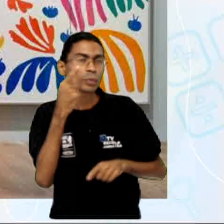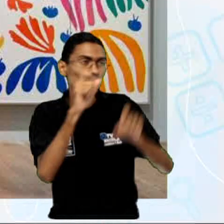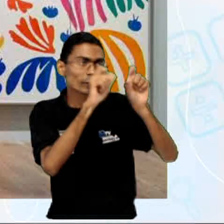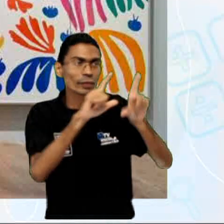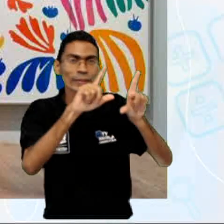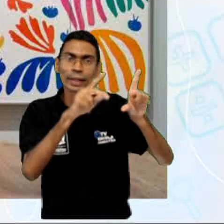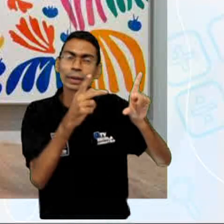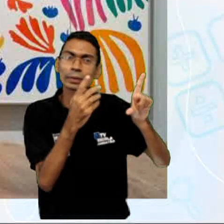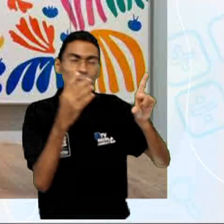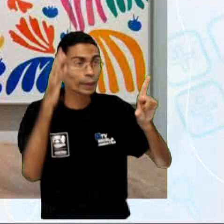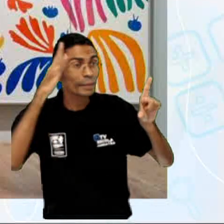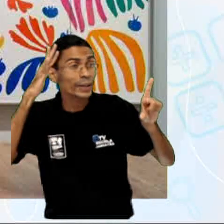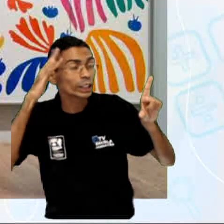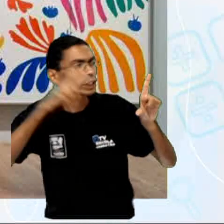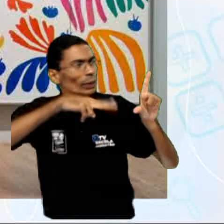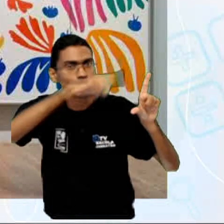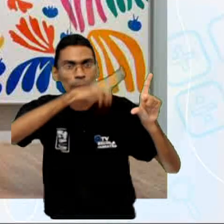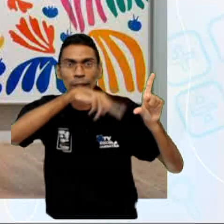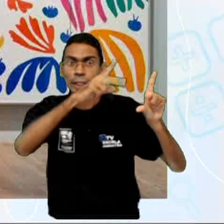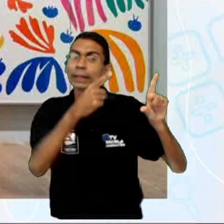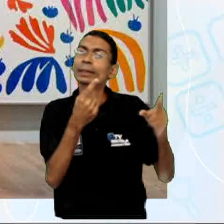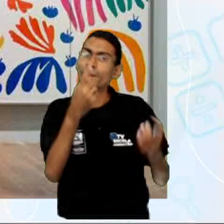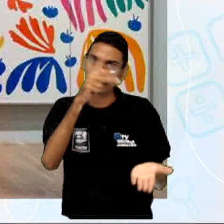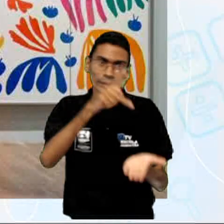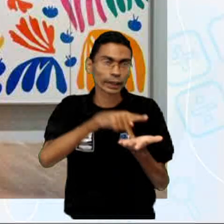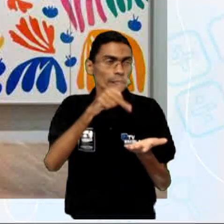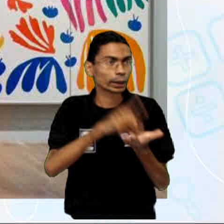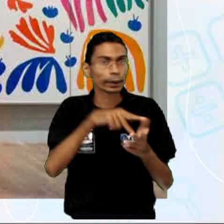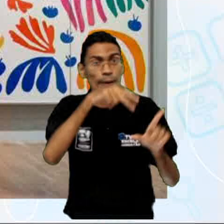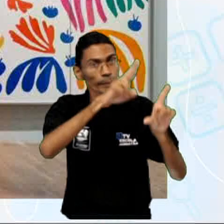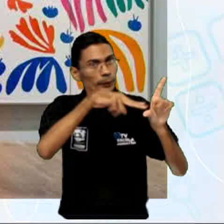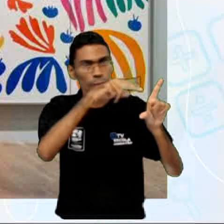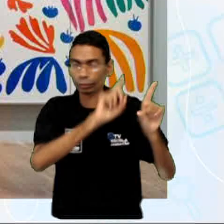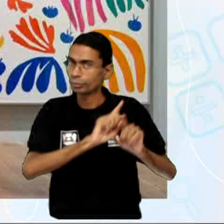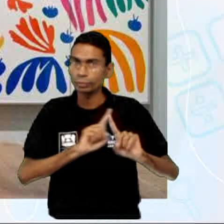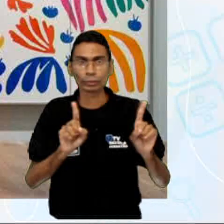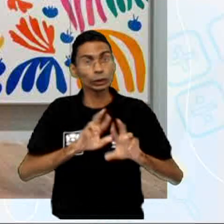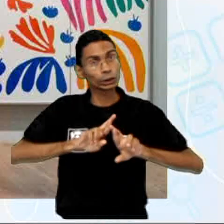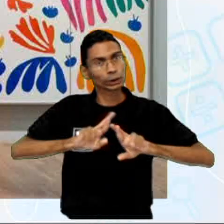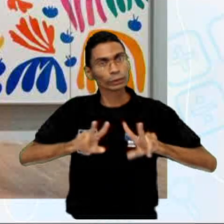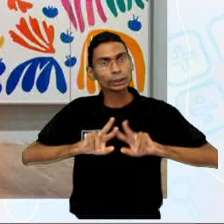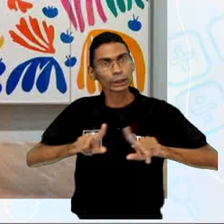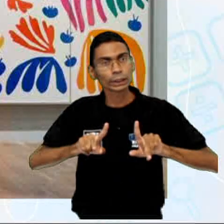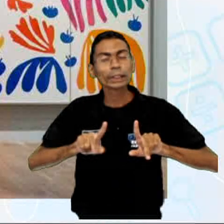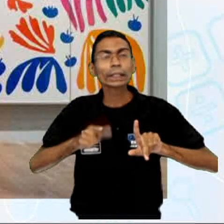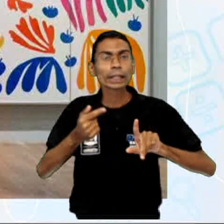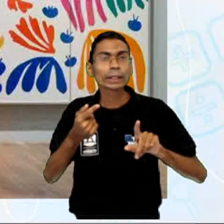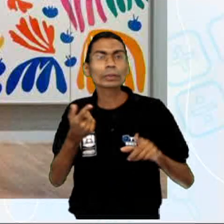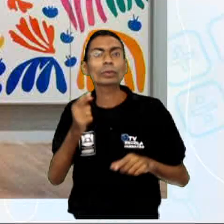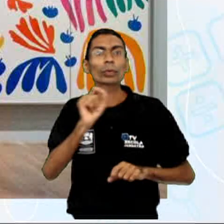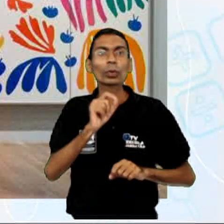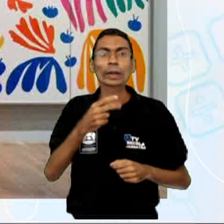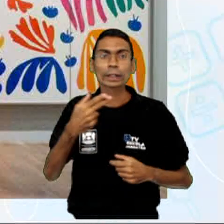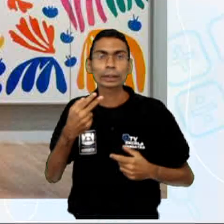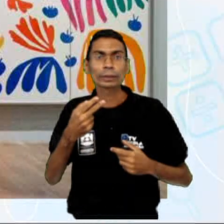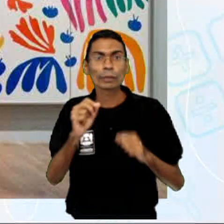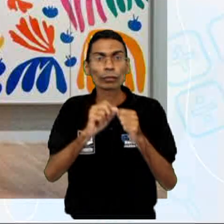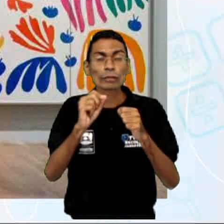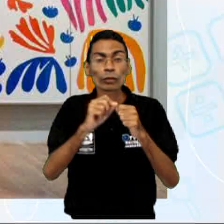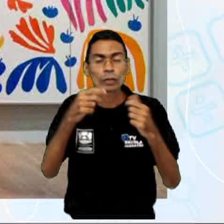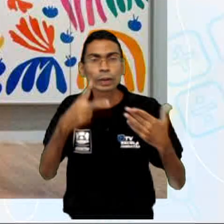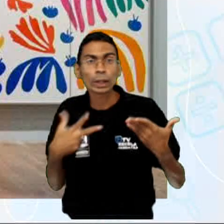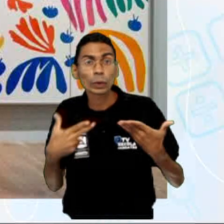pintada? Né? Mas ela não é pintada. Essa tela aqui, ela foi feita por Matisse com recortes de